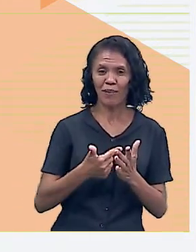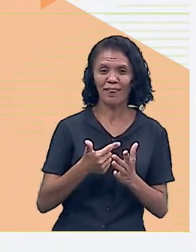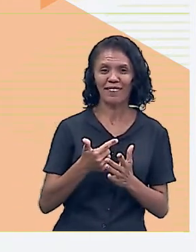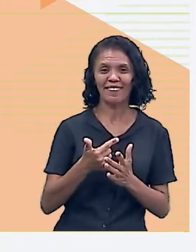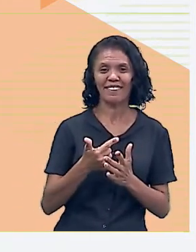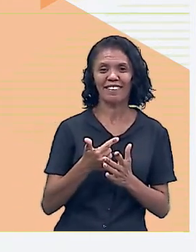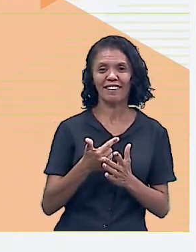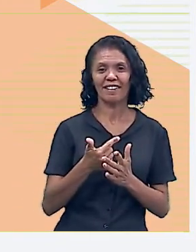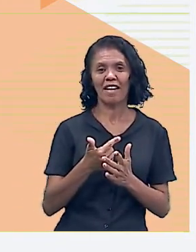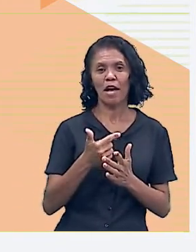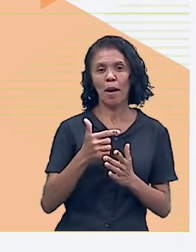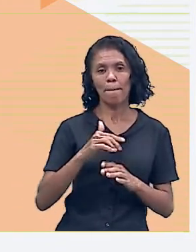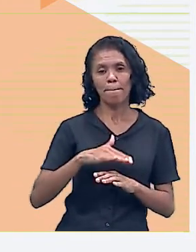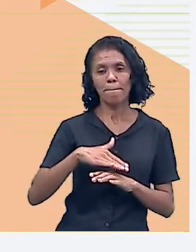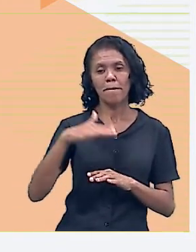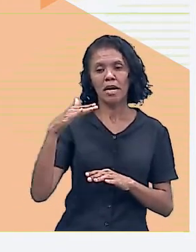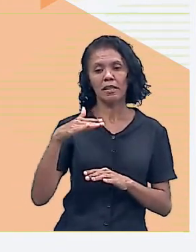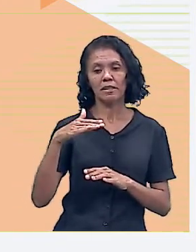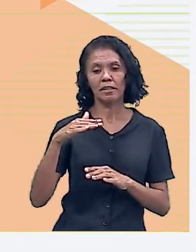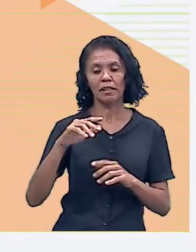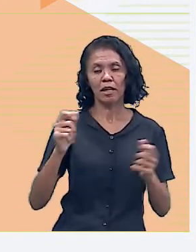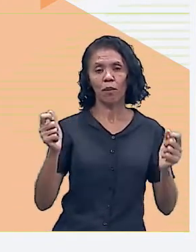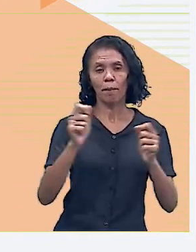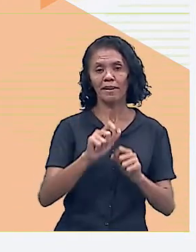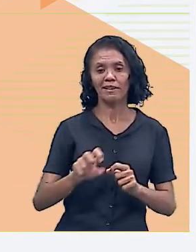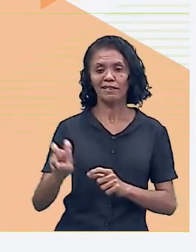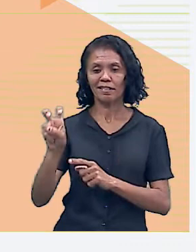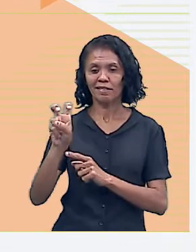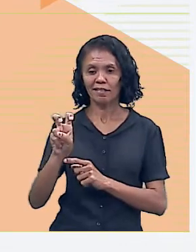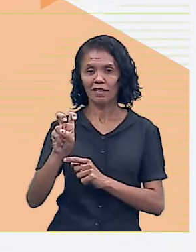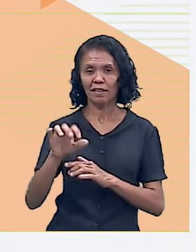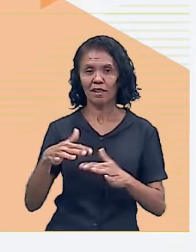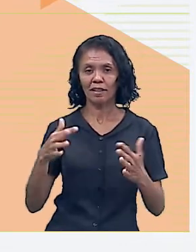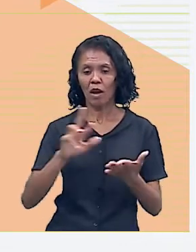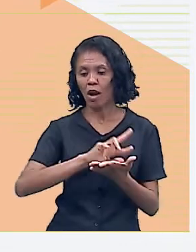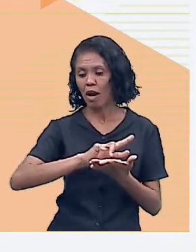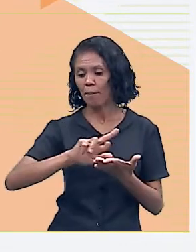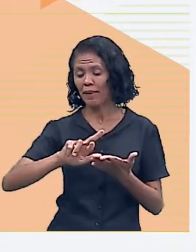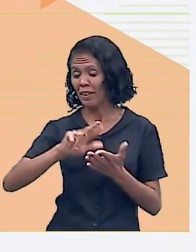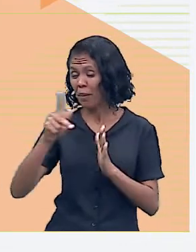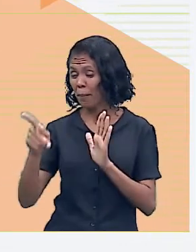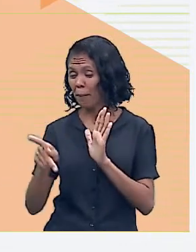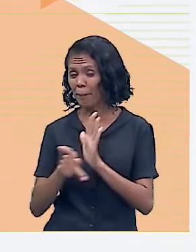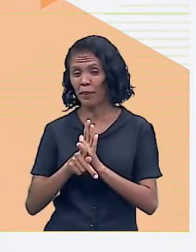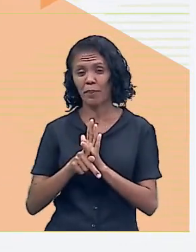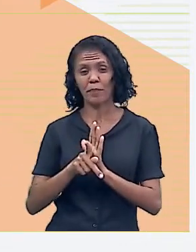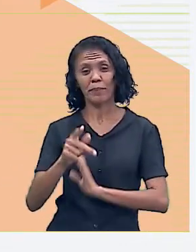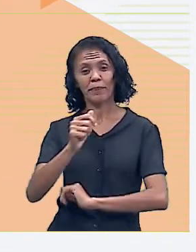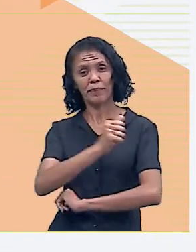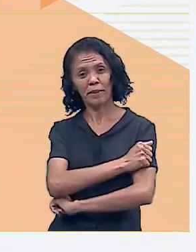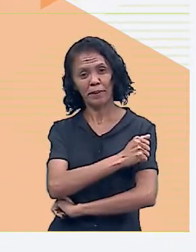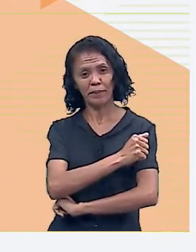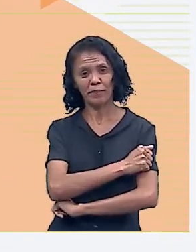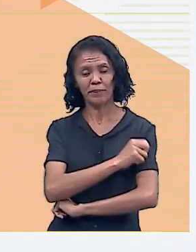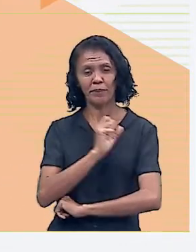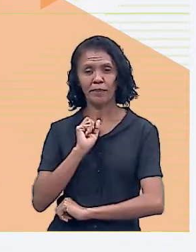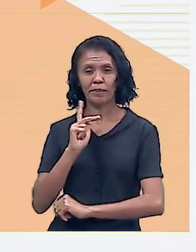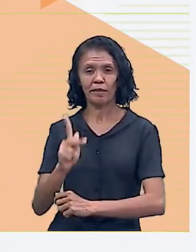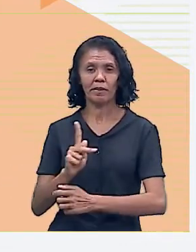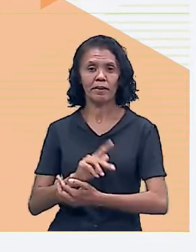Ok por isso nós vamos utilizar repertórios próprios repertórios fora texto motivador